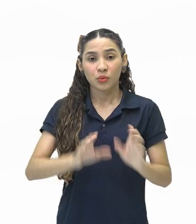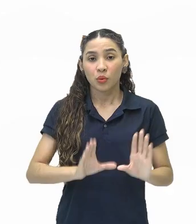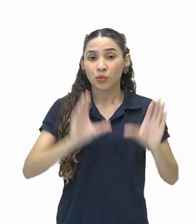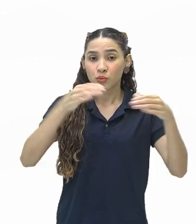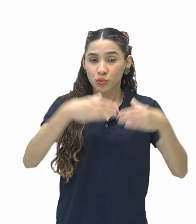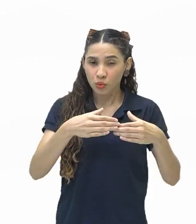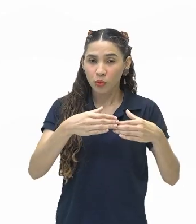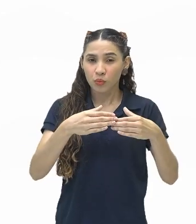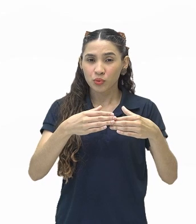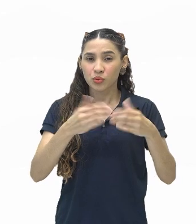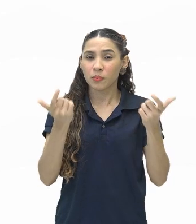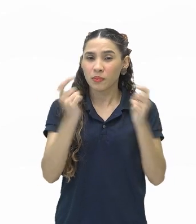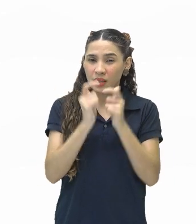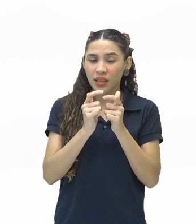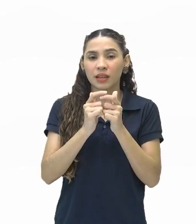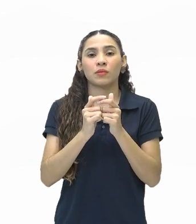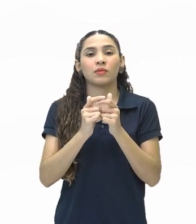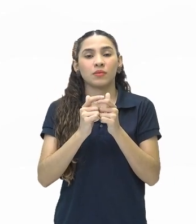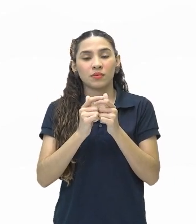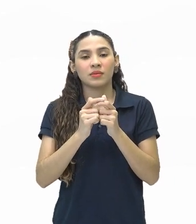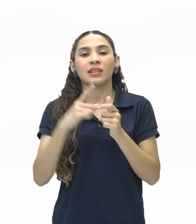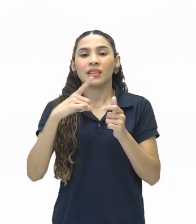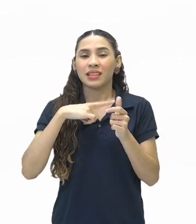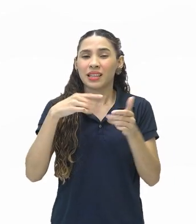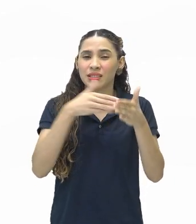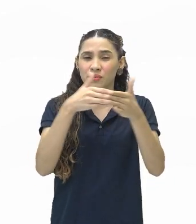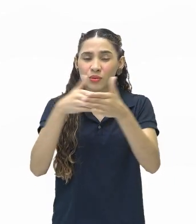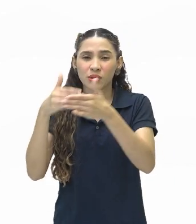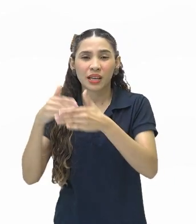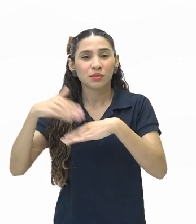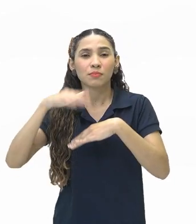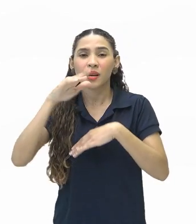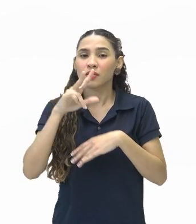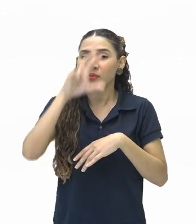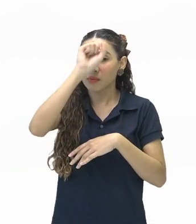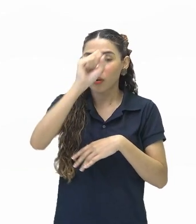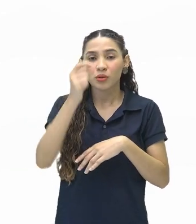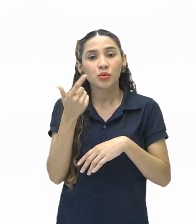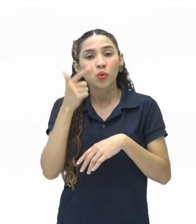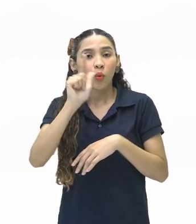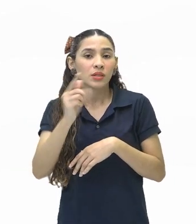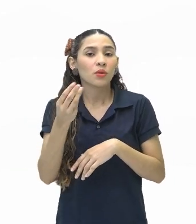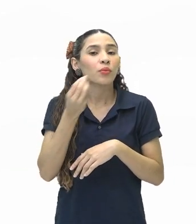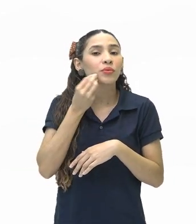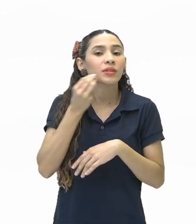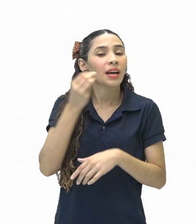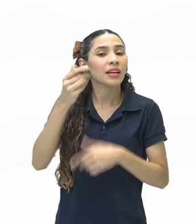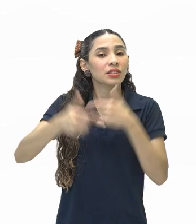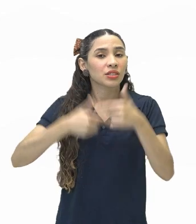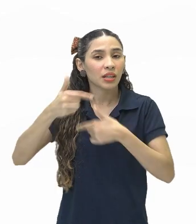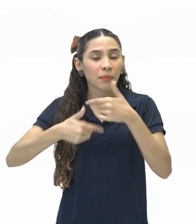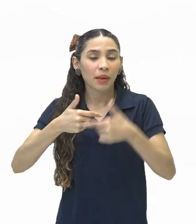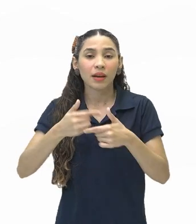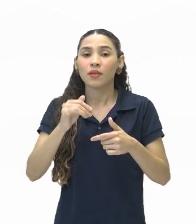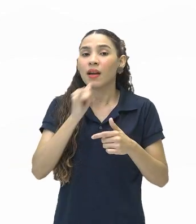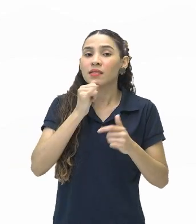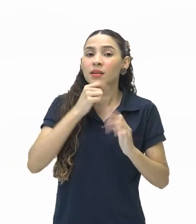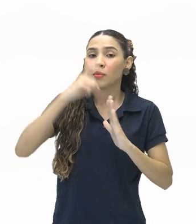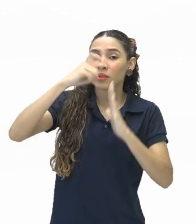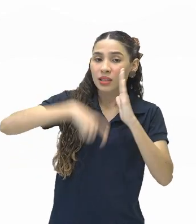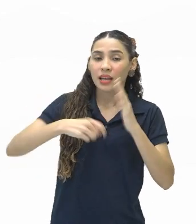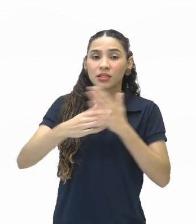grupos minoritários, por exemplo, eles enfrentam as maiores dificuldades para entrar no mercado de trabalho, como, por exemplo, as taxas